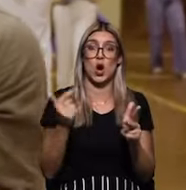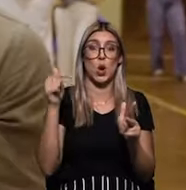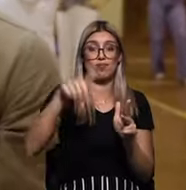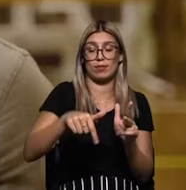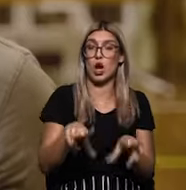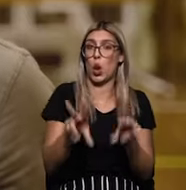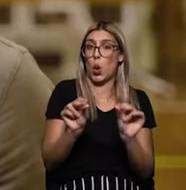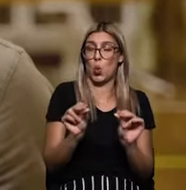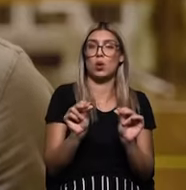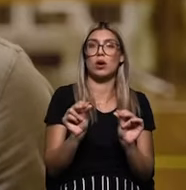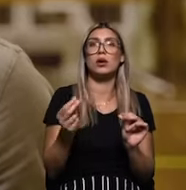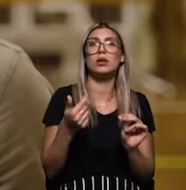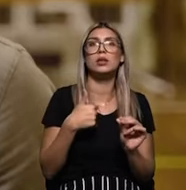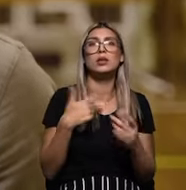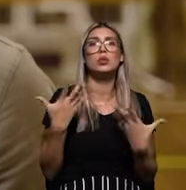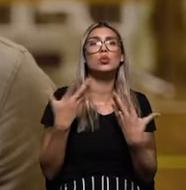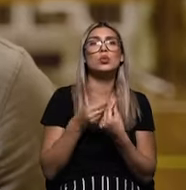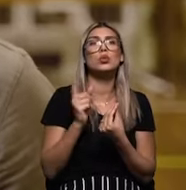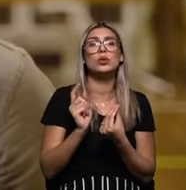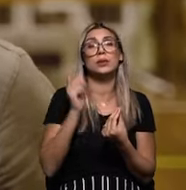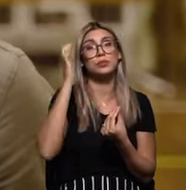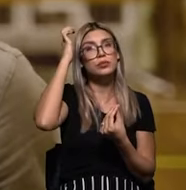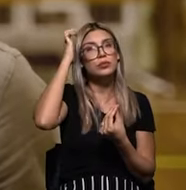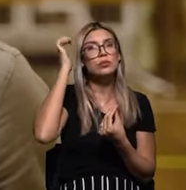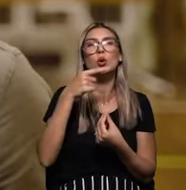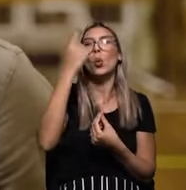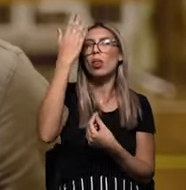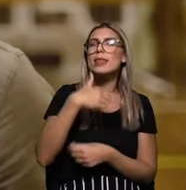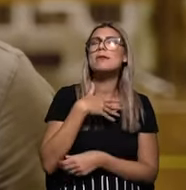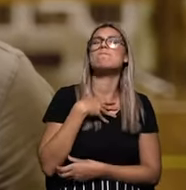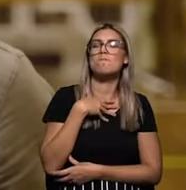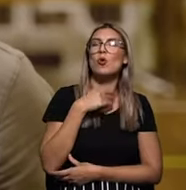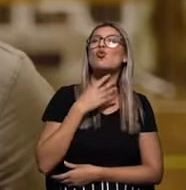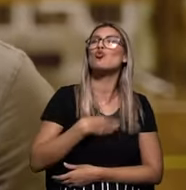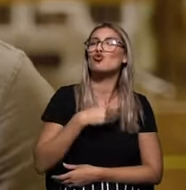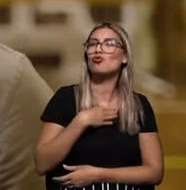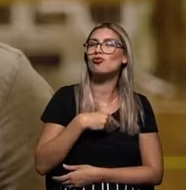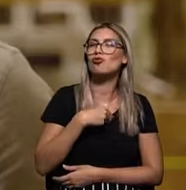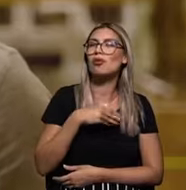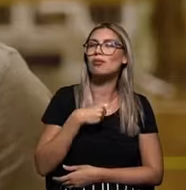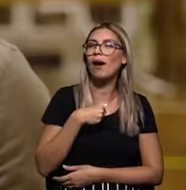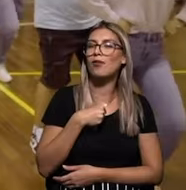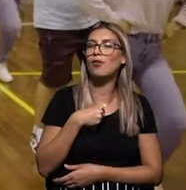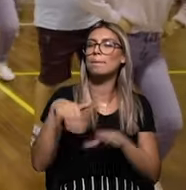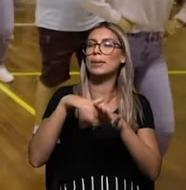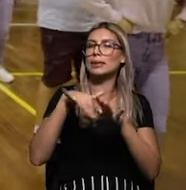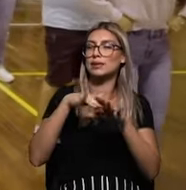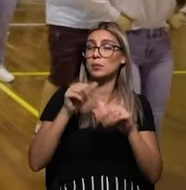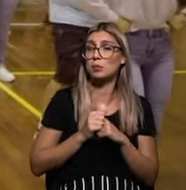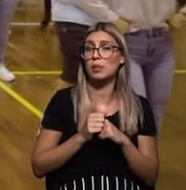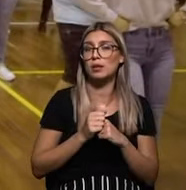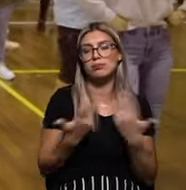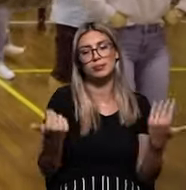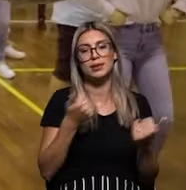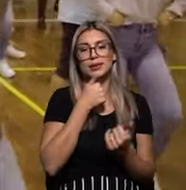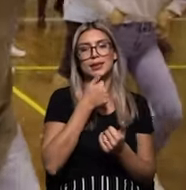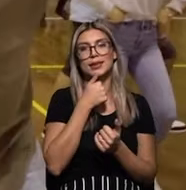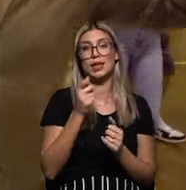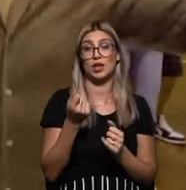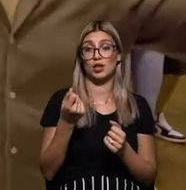E acompanhava sempre com a perspectiva de um dia gostava de fazer parte de toda esta magia. E assim foi, portanto, este ano